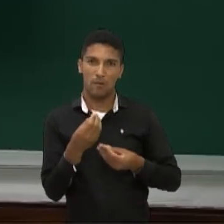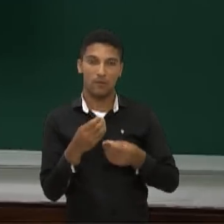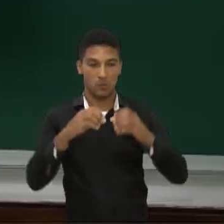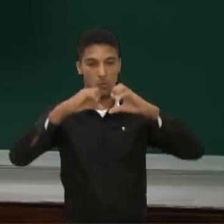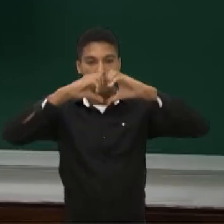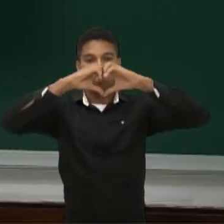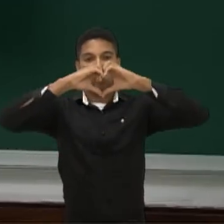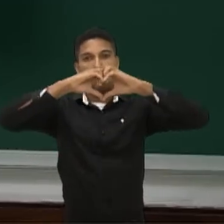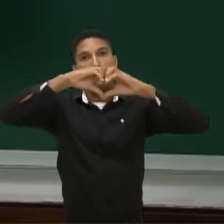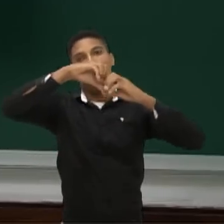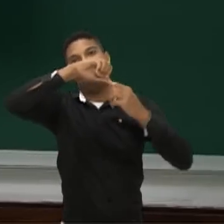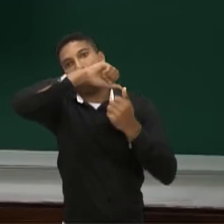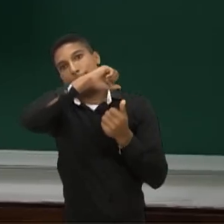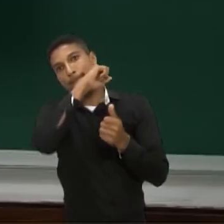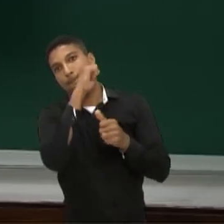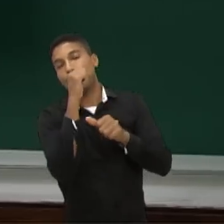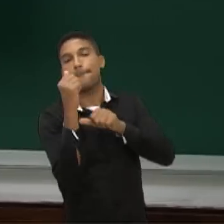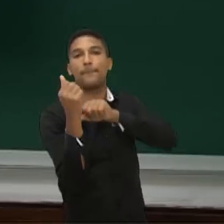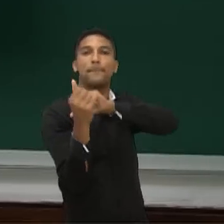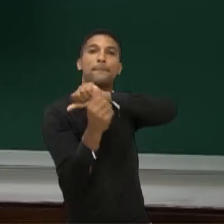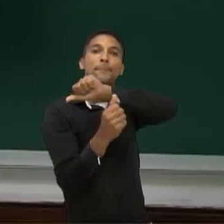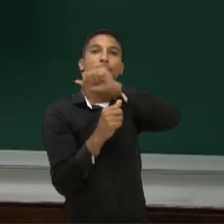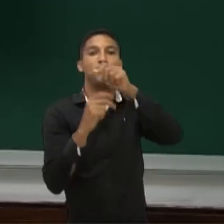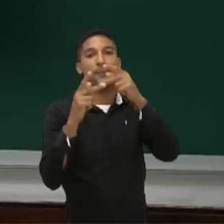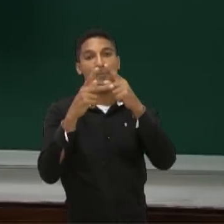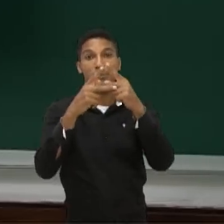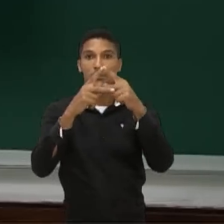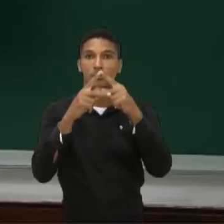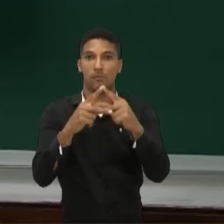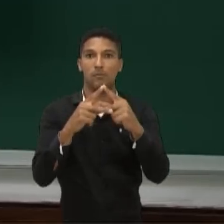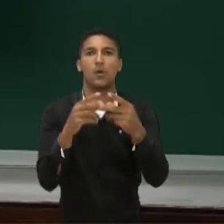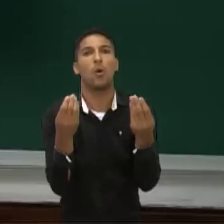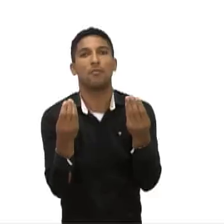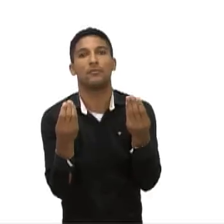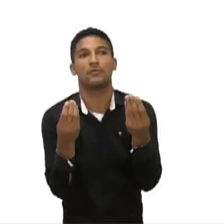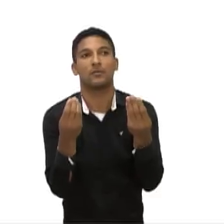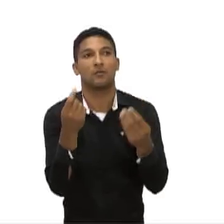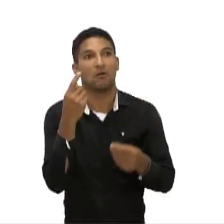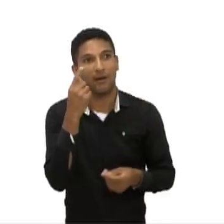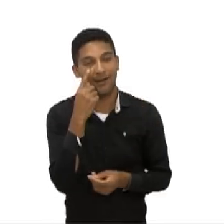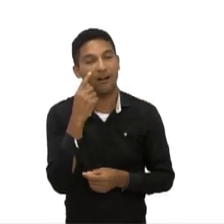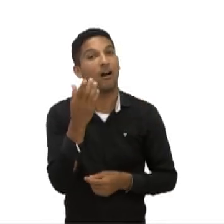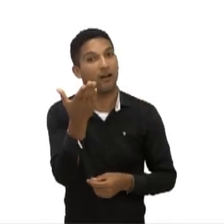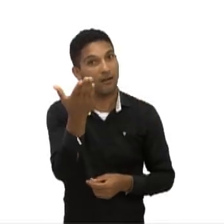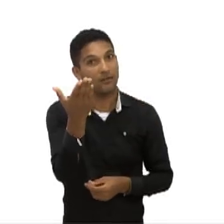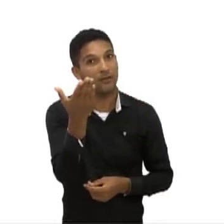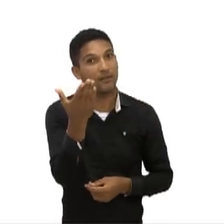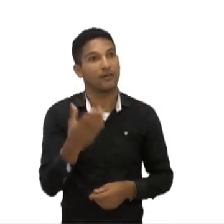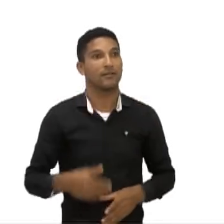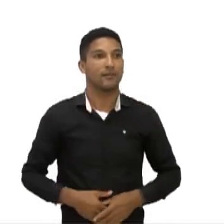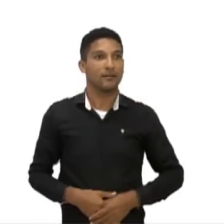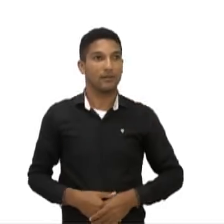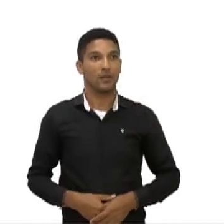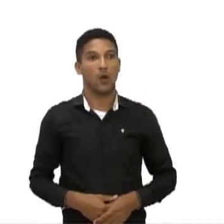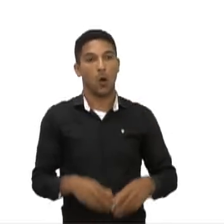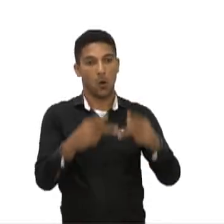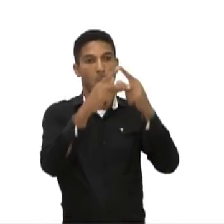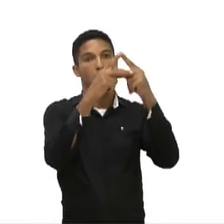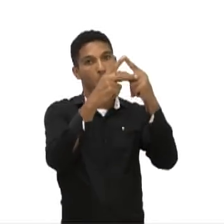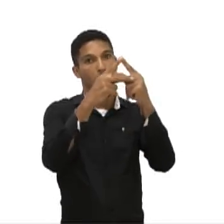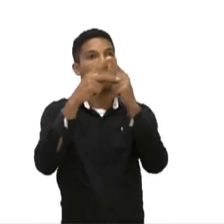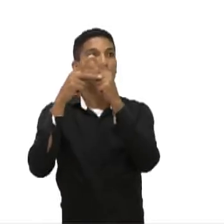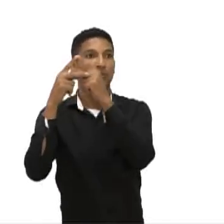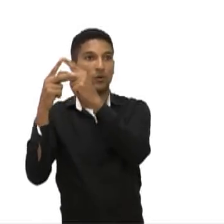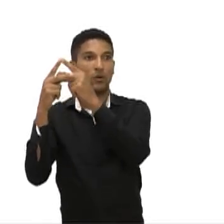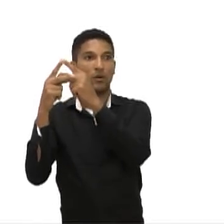decomposição em triângulos? Olha só, essa é uma possibilidade, entendeu? Eu compor ali em 4 triângulos, olha só. Então, 1 triângulo, 2 triângulos,